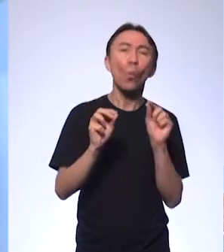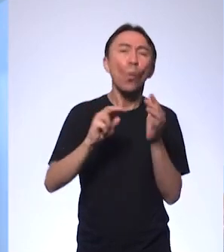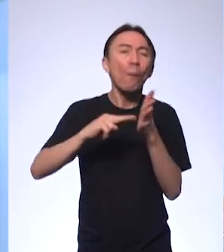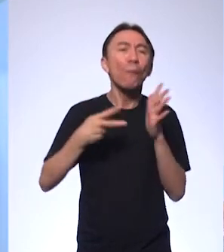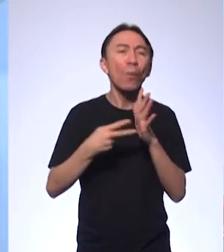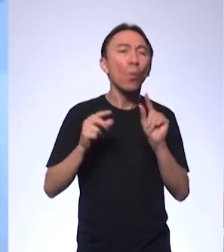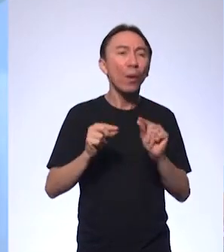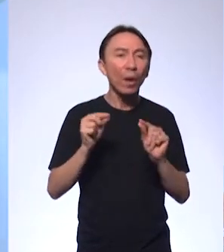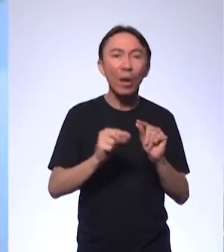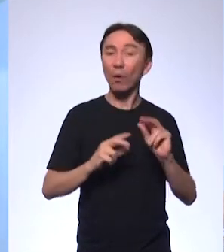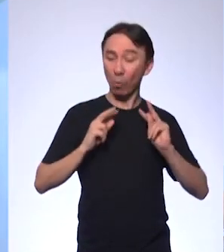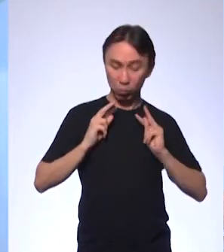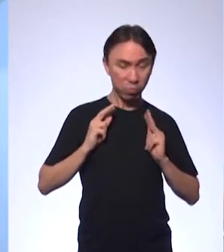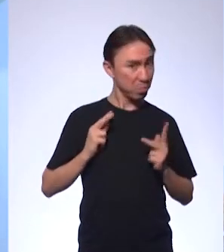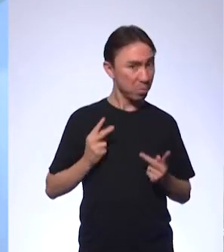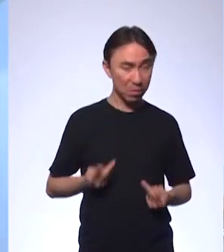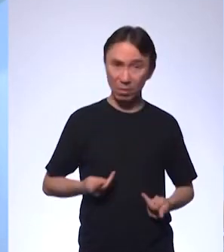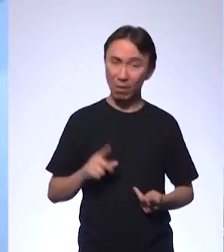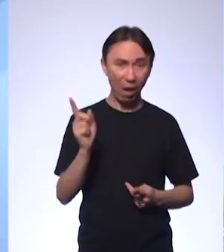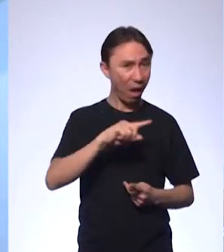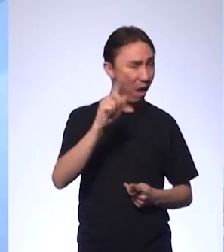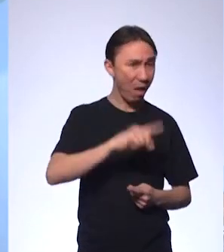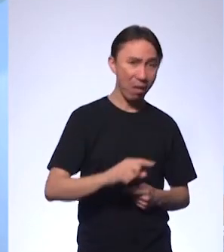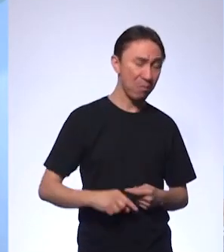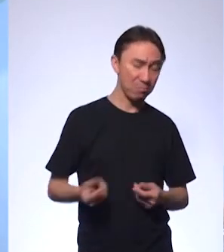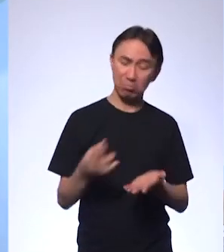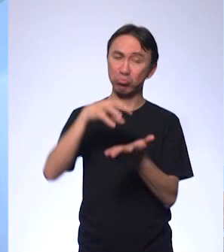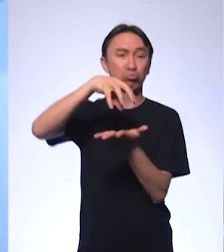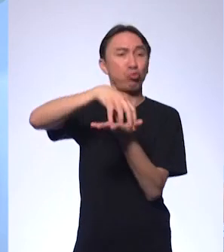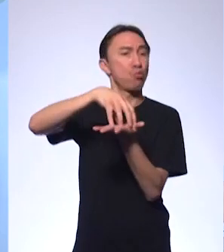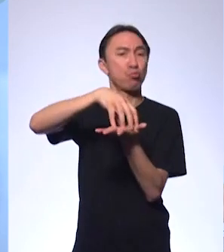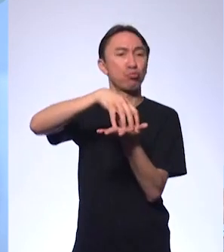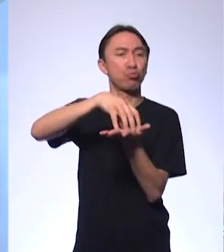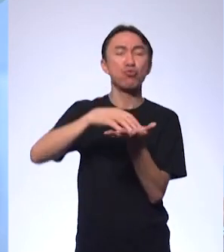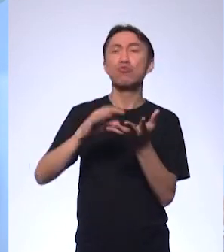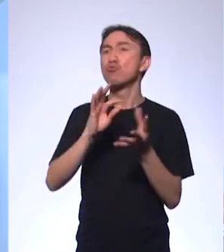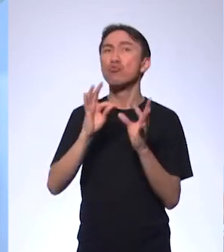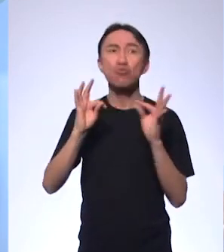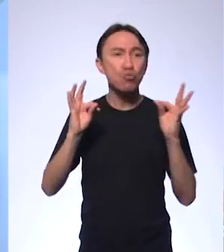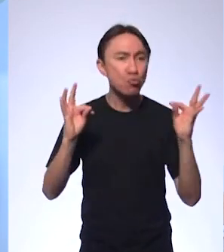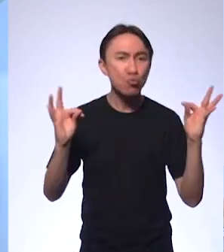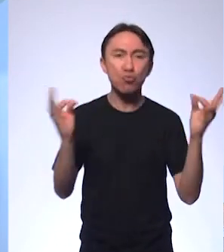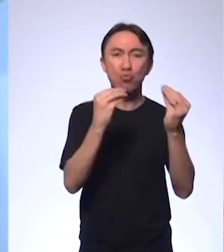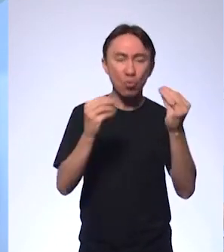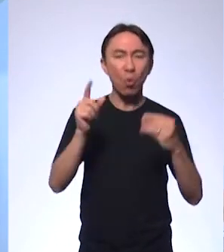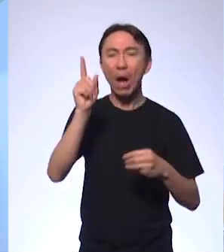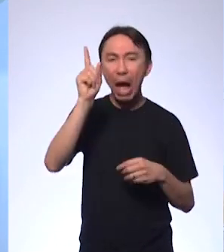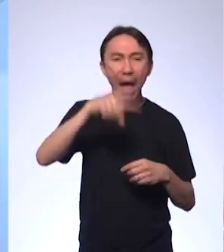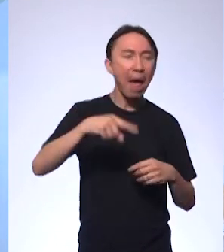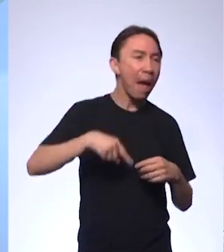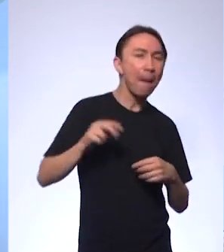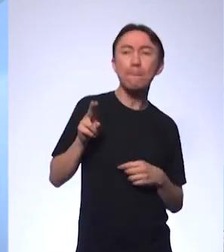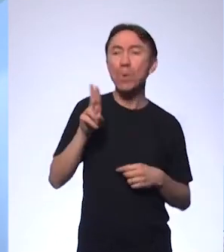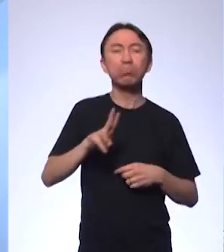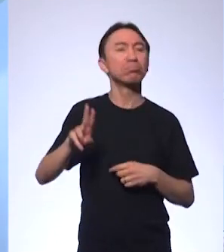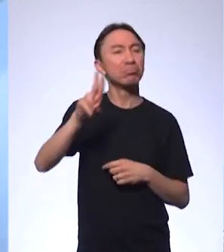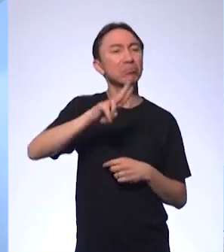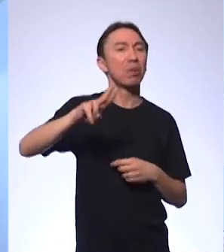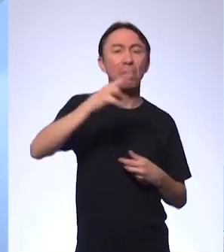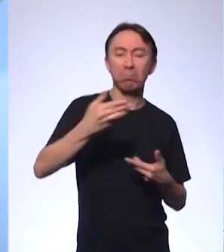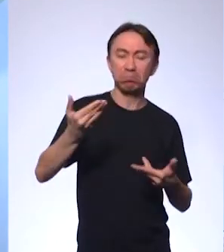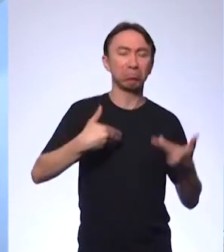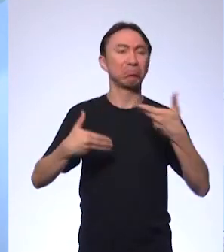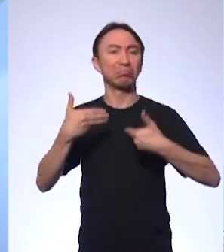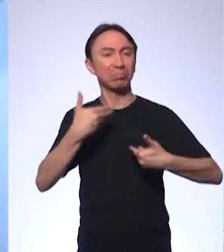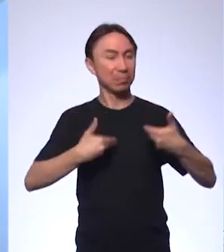torno do homem, tudo é feito pensado nisso. Né? Então, o fato de o homem como foco central ali,